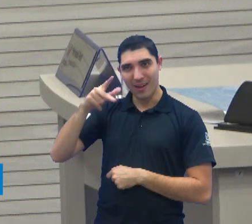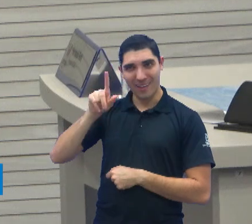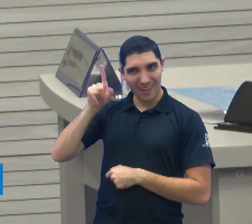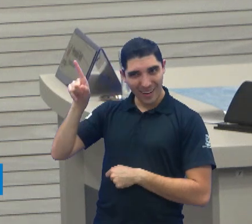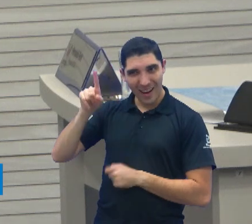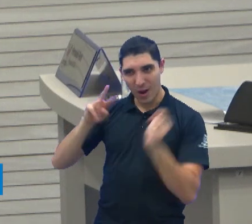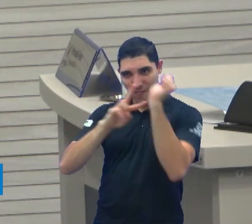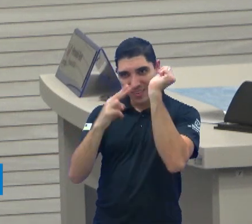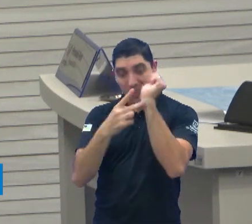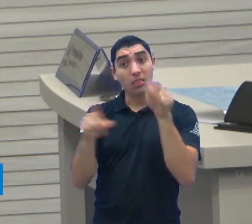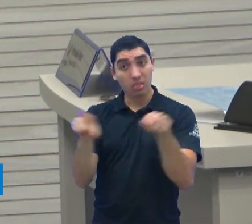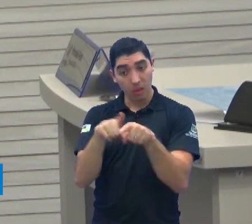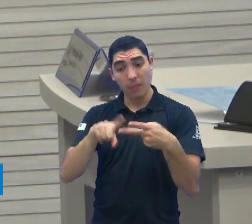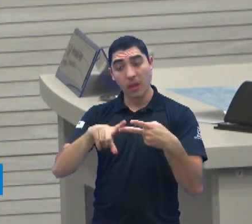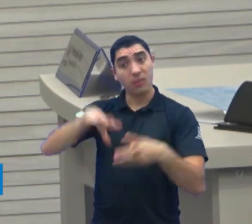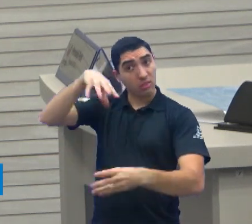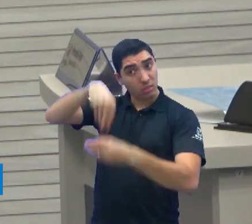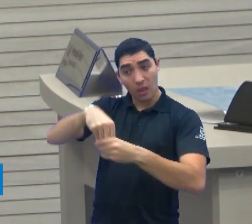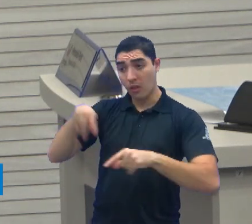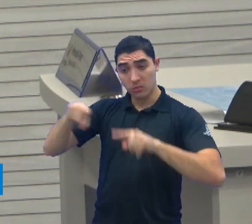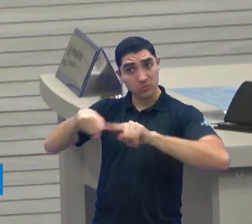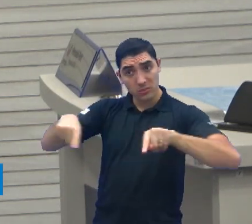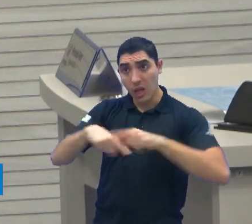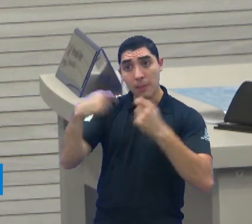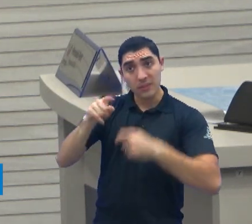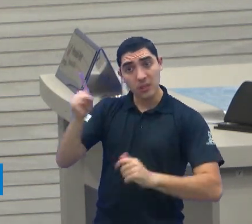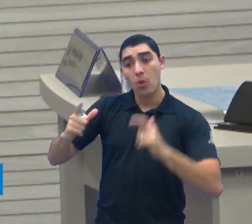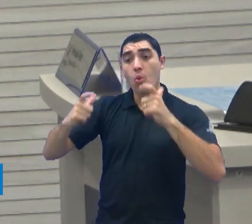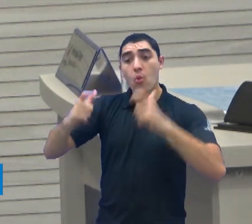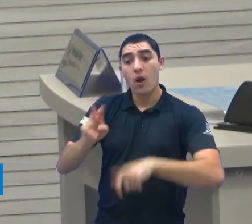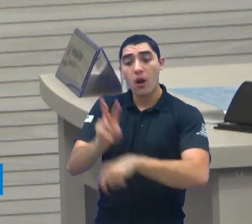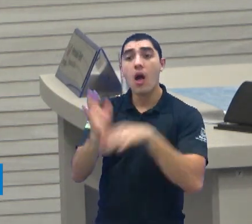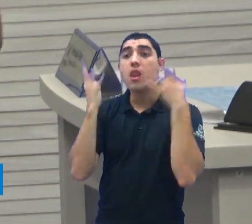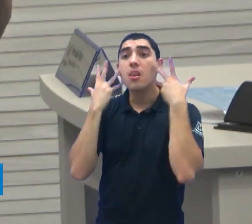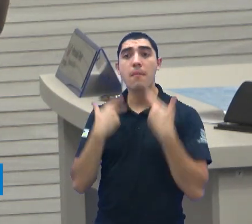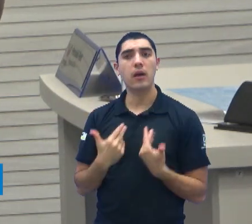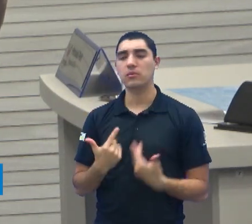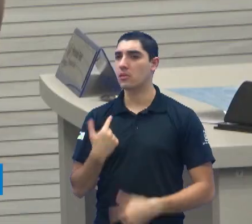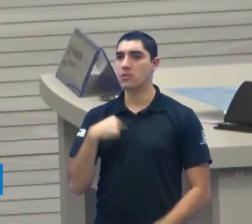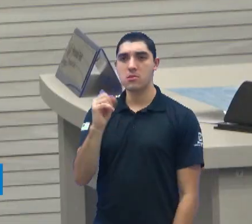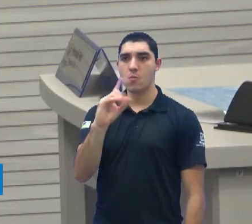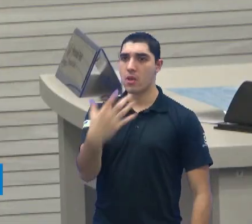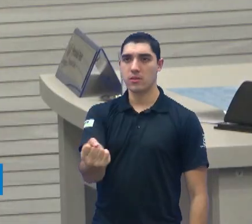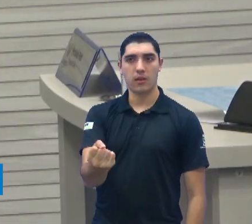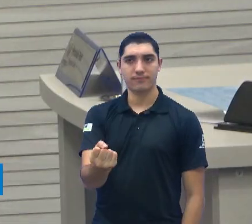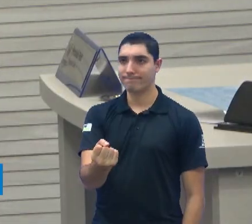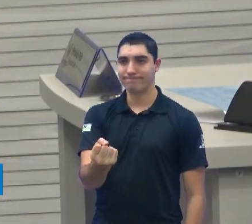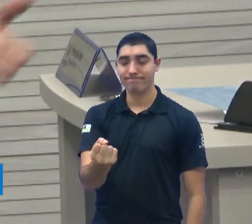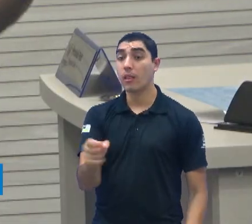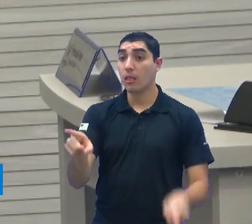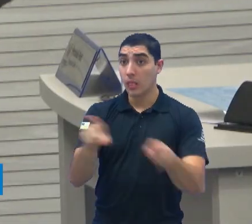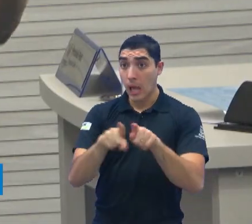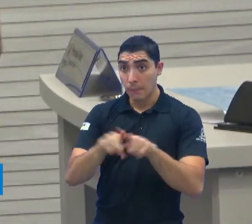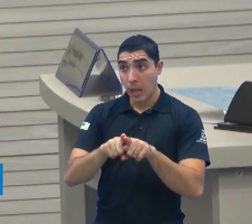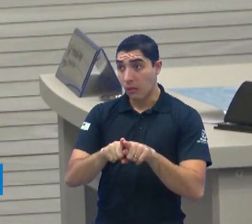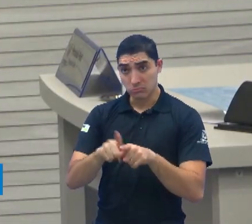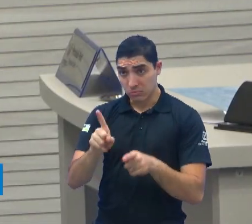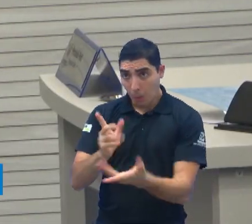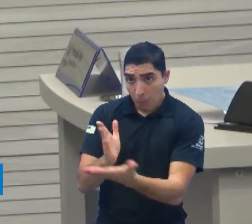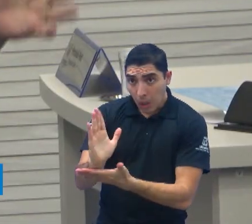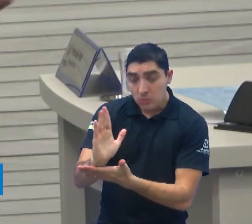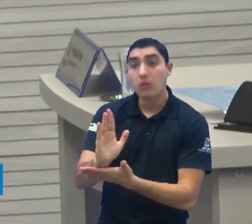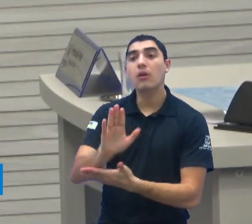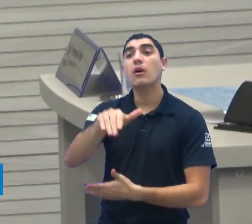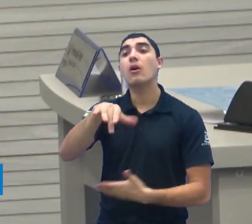da zoonose, porque é inaceitável essa situação. E mais do que isso, foi reprovado? Líder, a